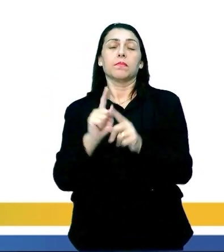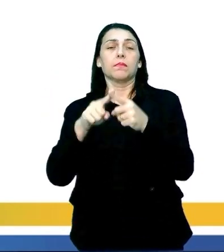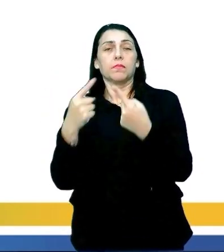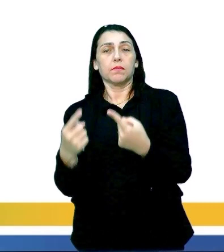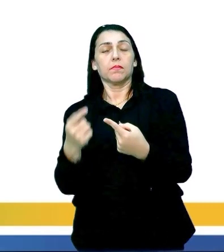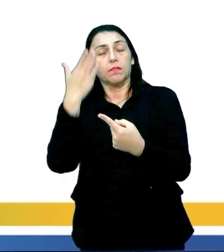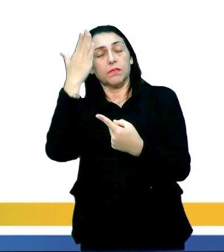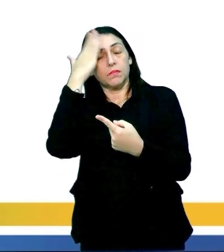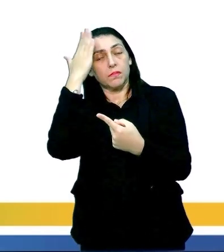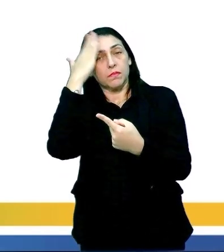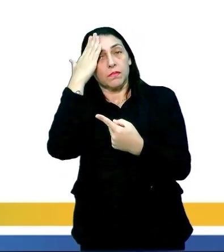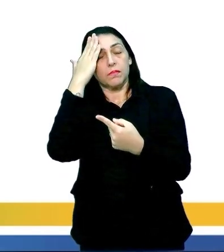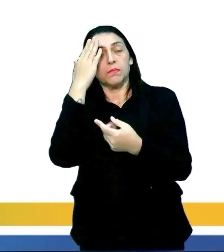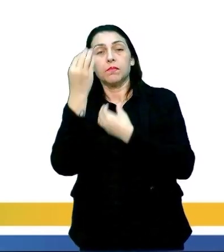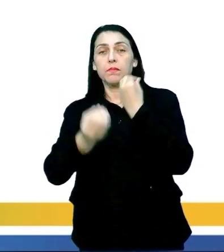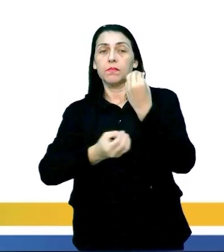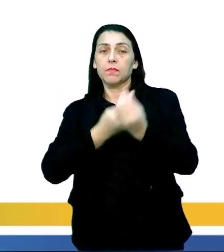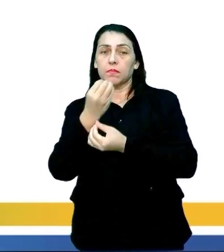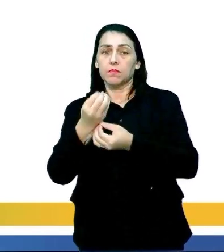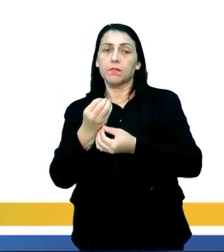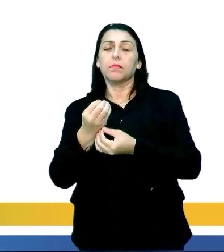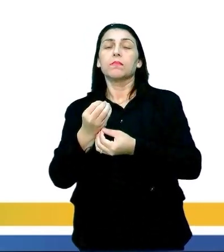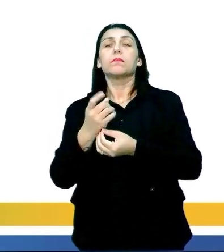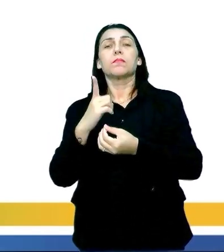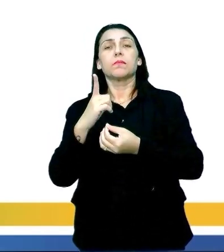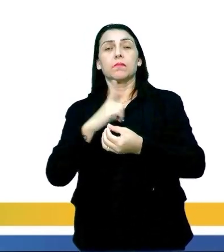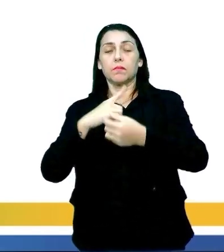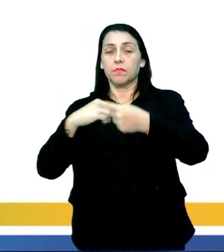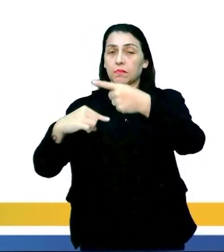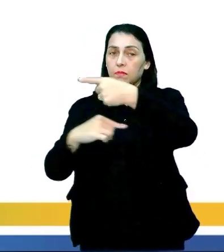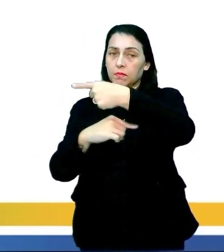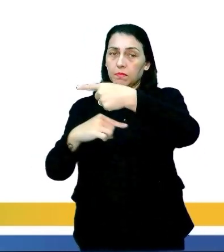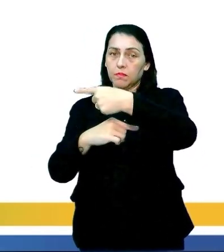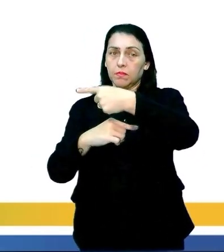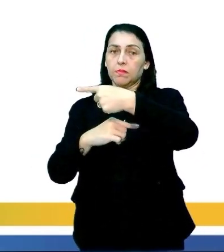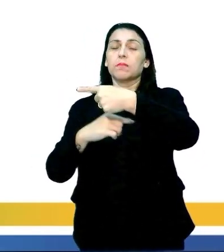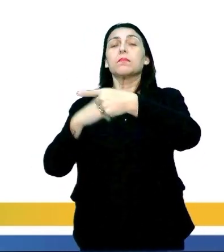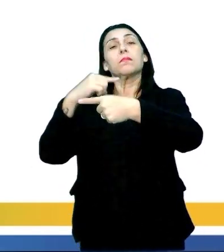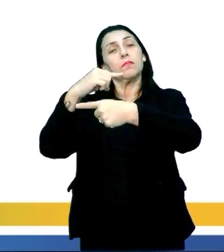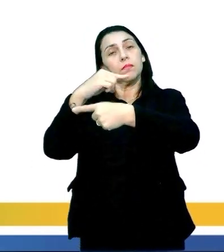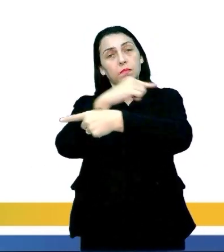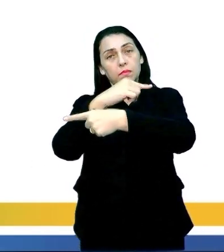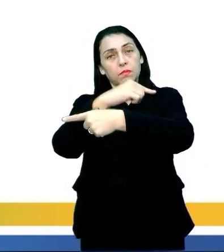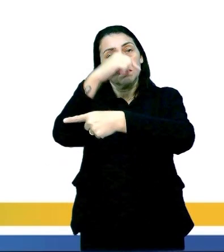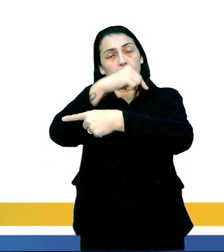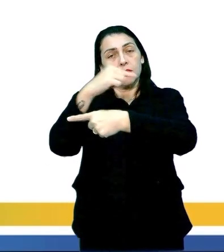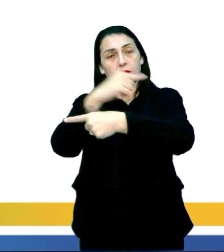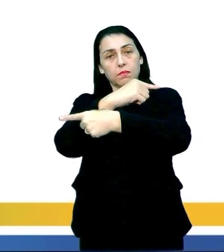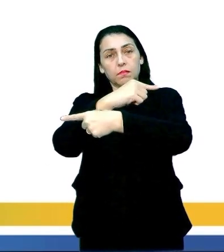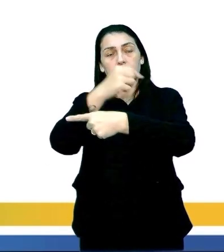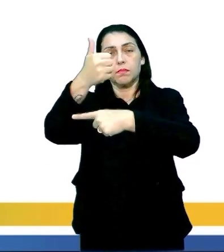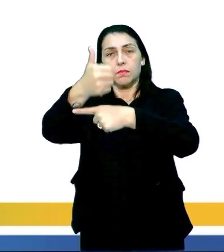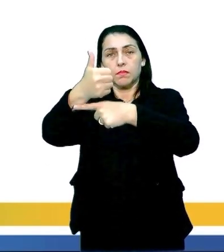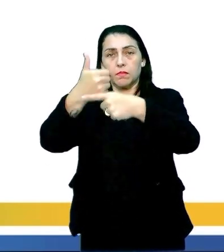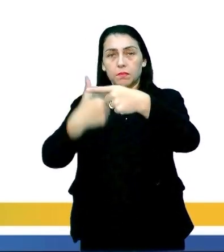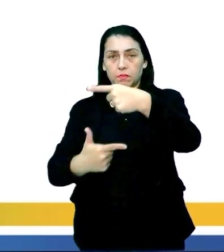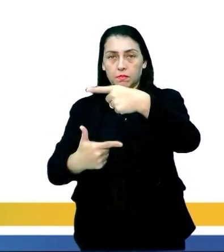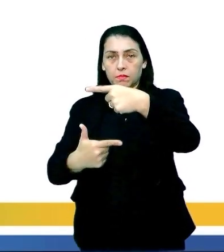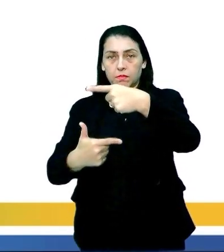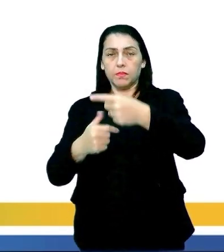Porém, sabemos que, como de baixo tem um sinal negativo, então vai ficar o negativo ali. Menos